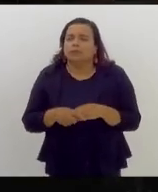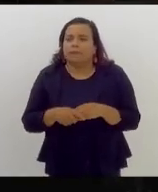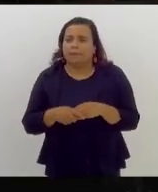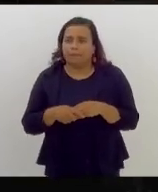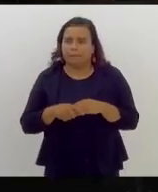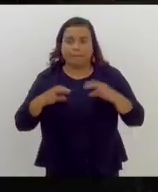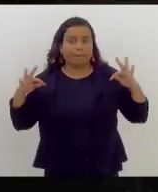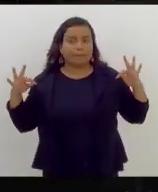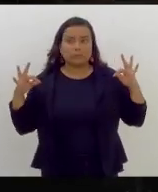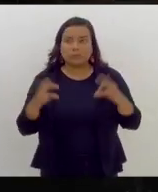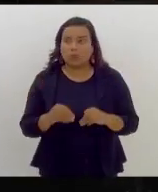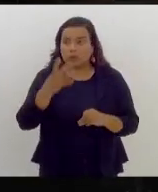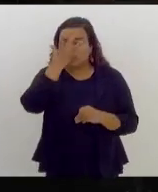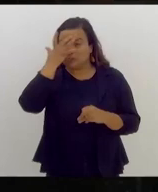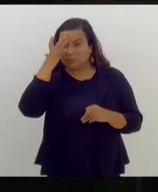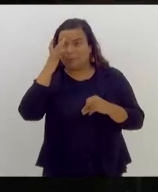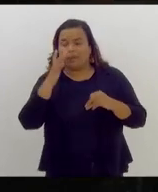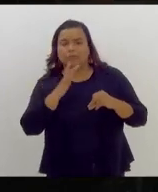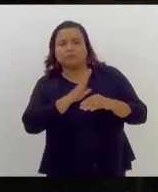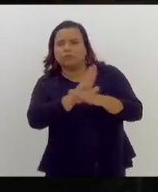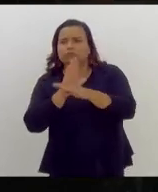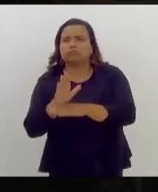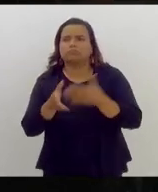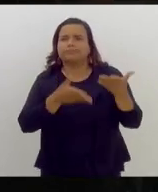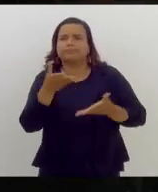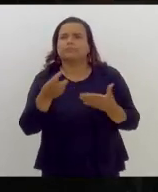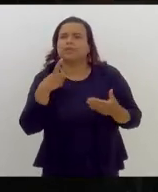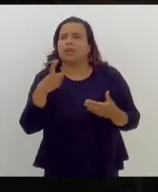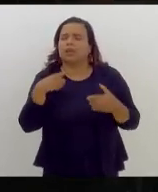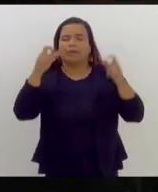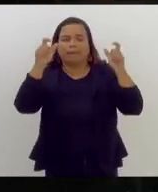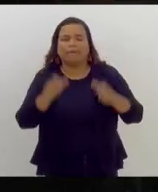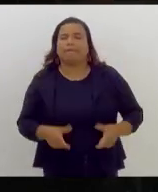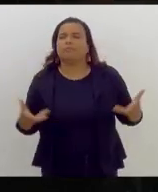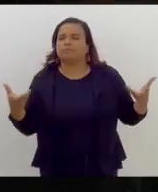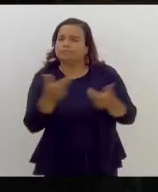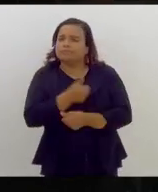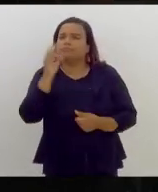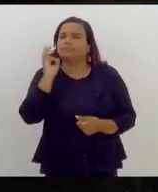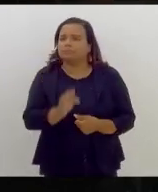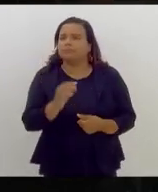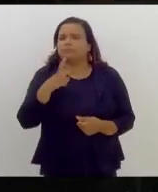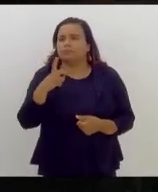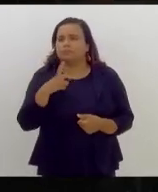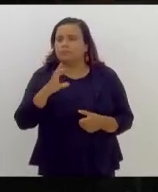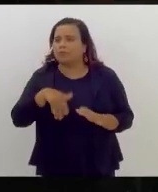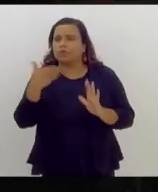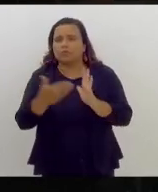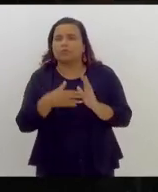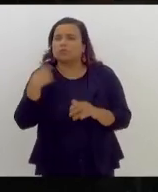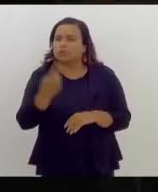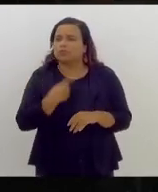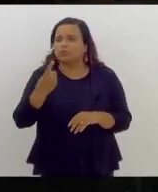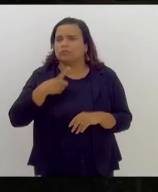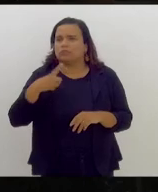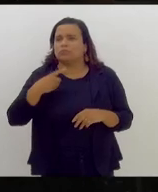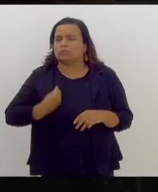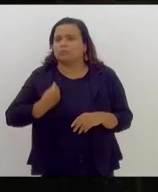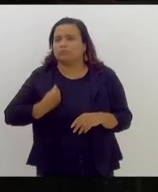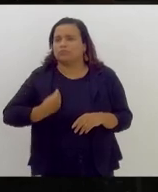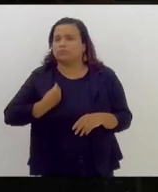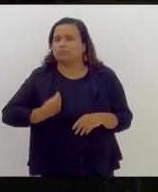a todos aqueles que o cercam, e tudo que ele é para todos nós que estamos aqui